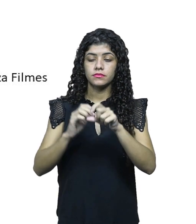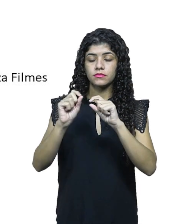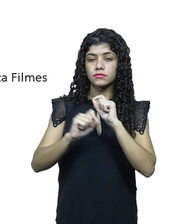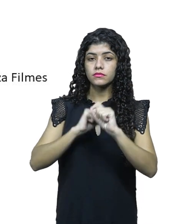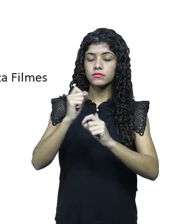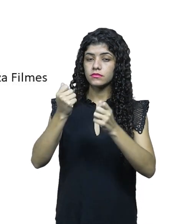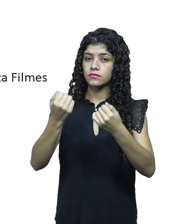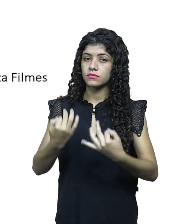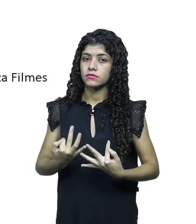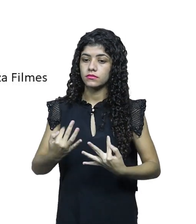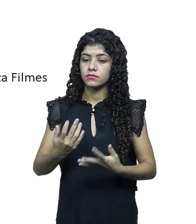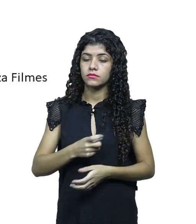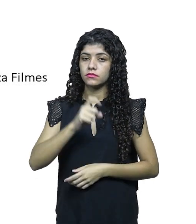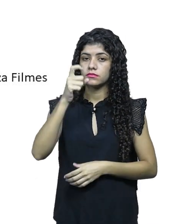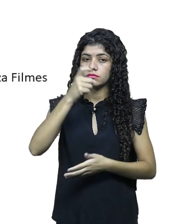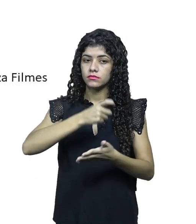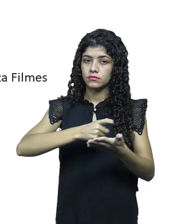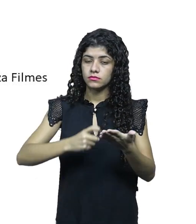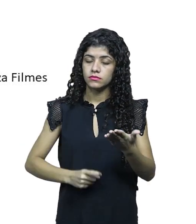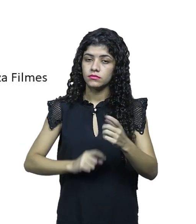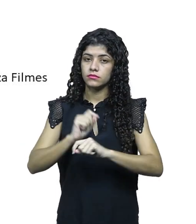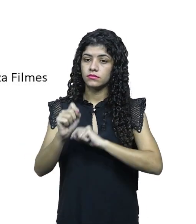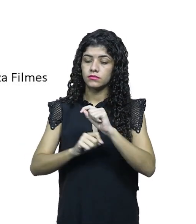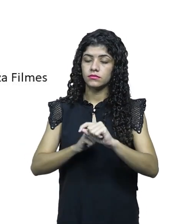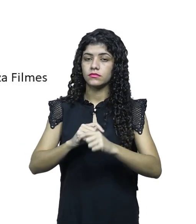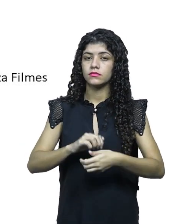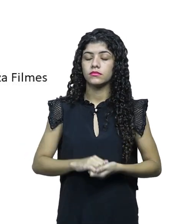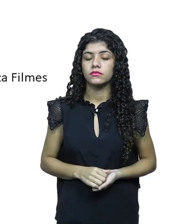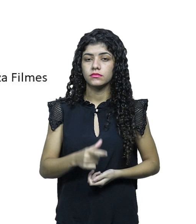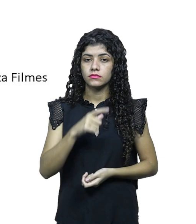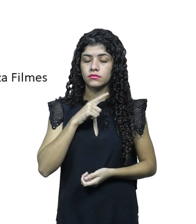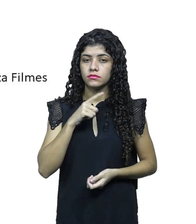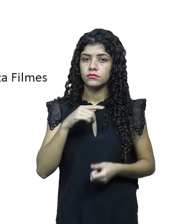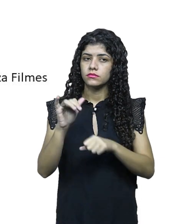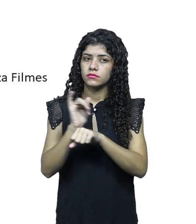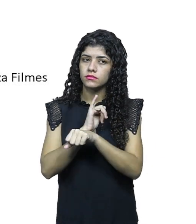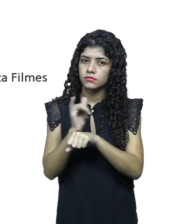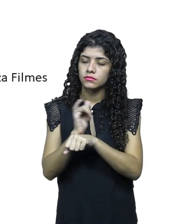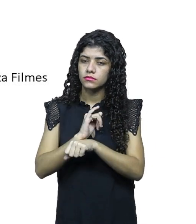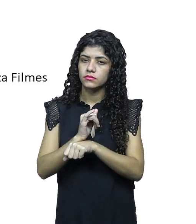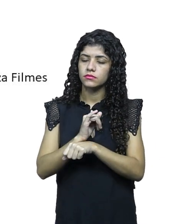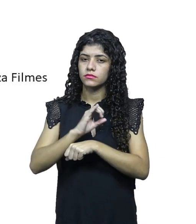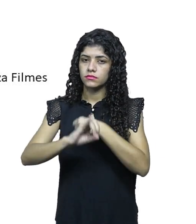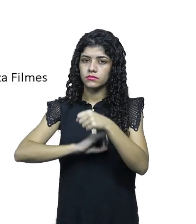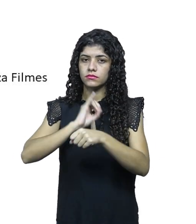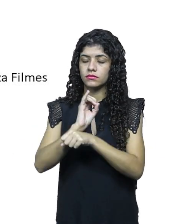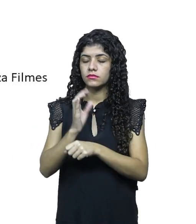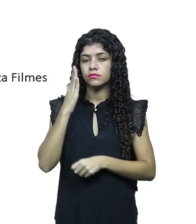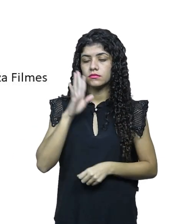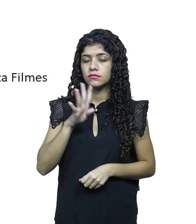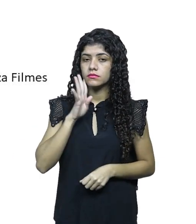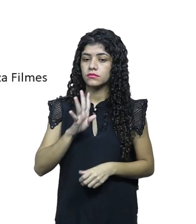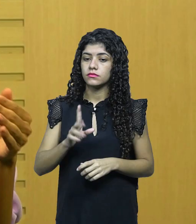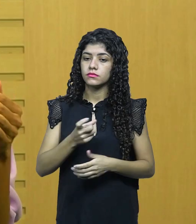conversam. Então, no texto, procurem o roteiro dele na internet, que é bem legal fazer esse estudo.